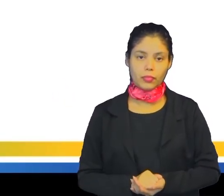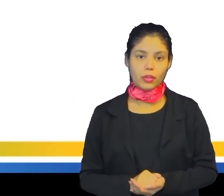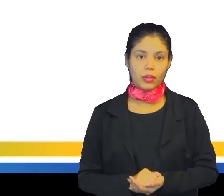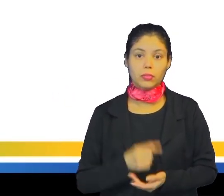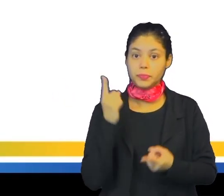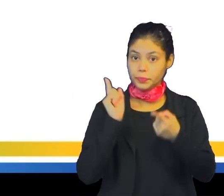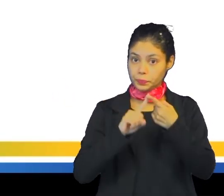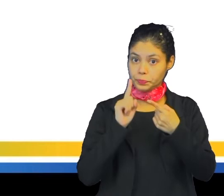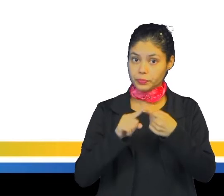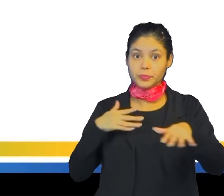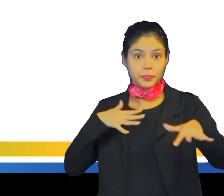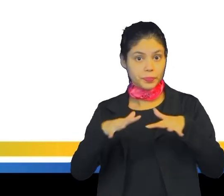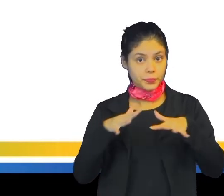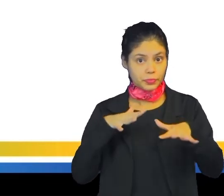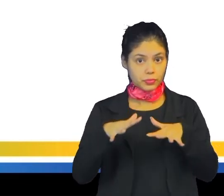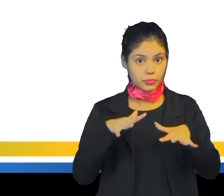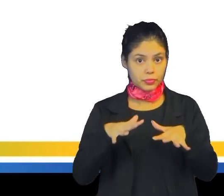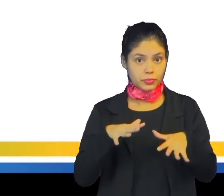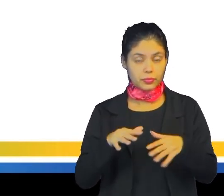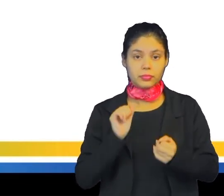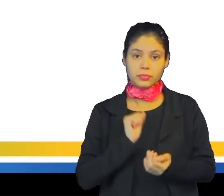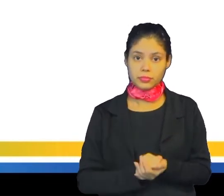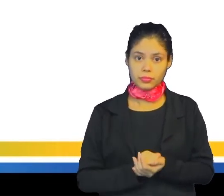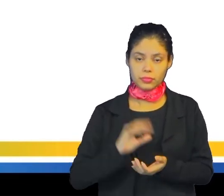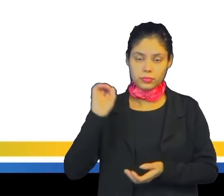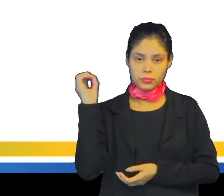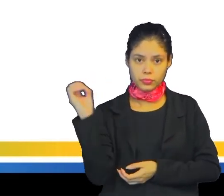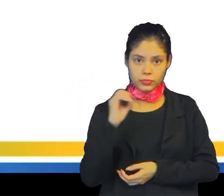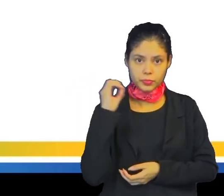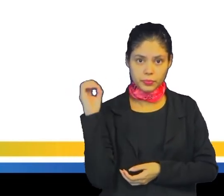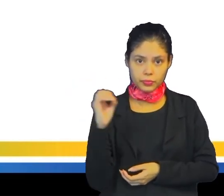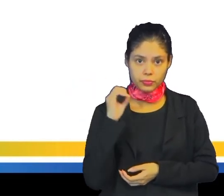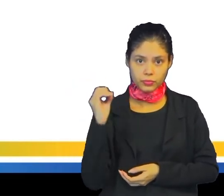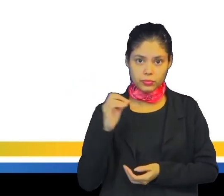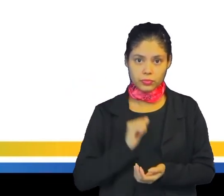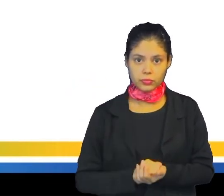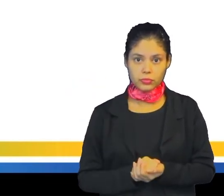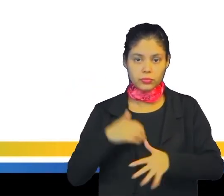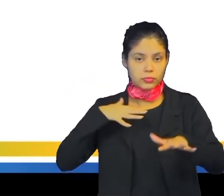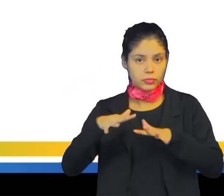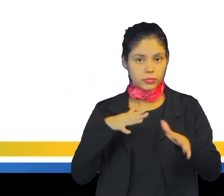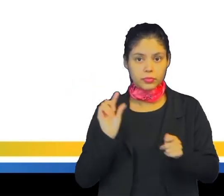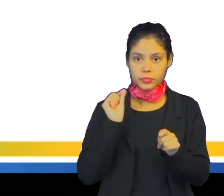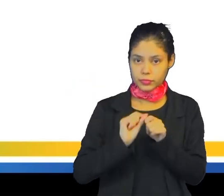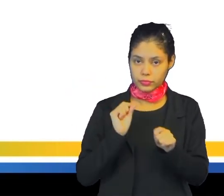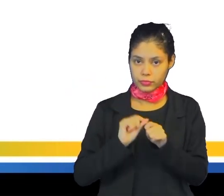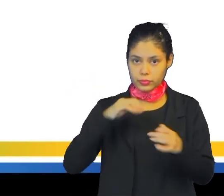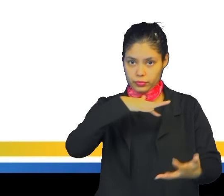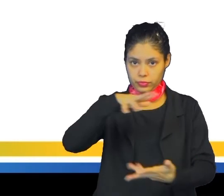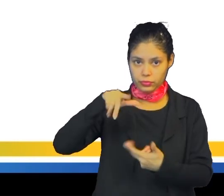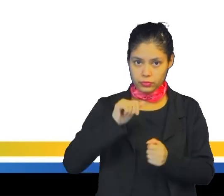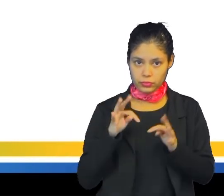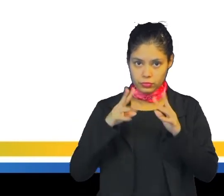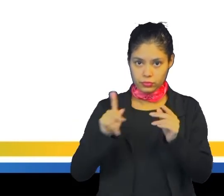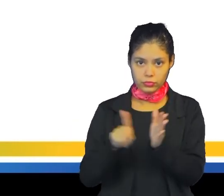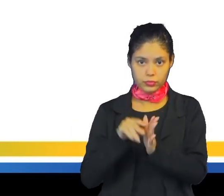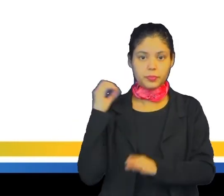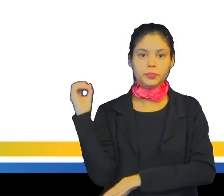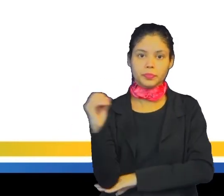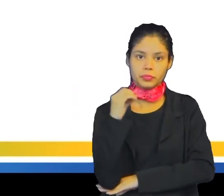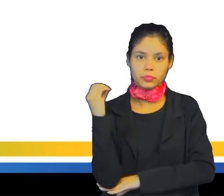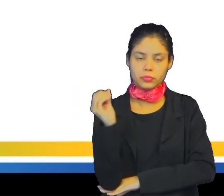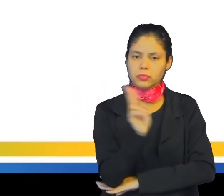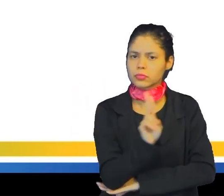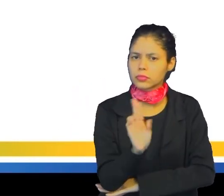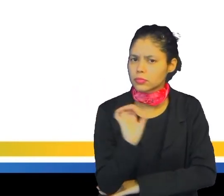Bom vamos lá Questão número 1 o movimento de rotação ou seja o movimento realizado pela terra em torno do seu